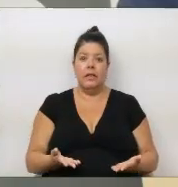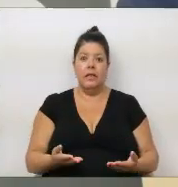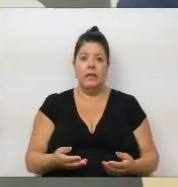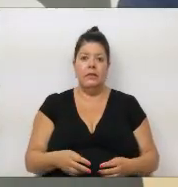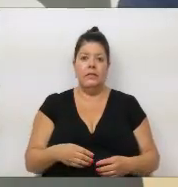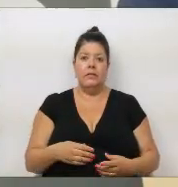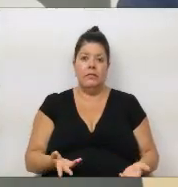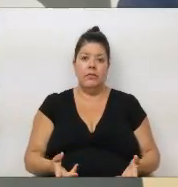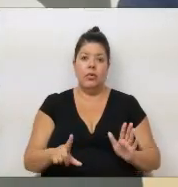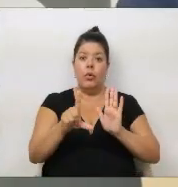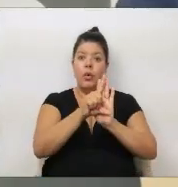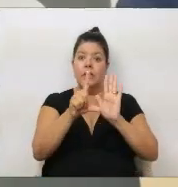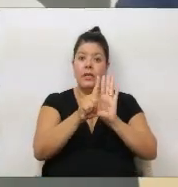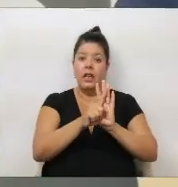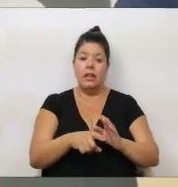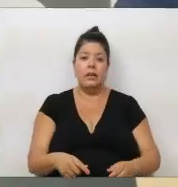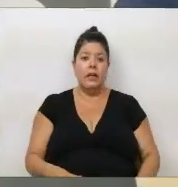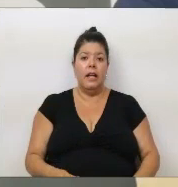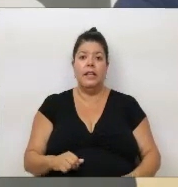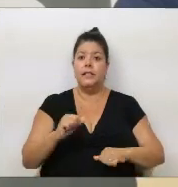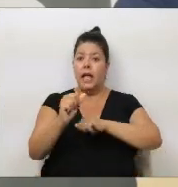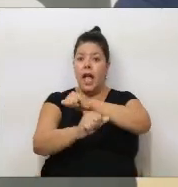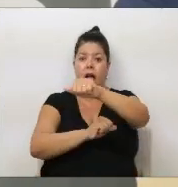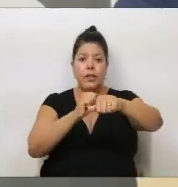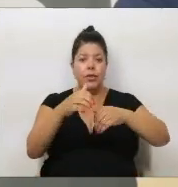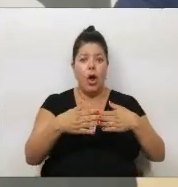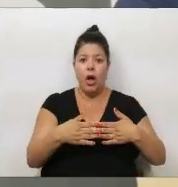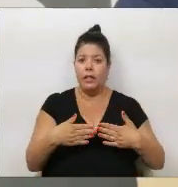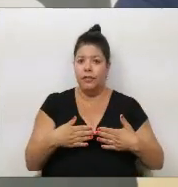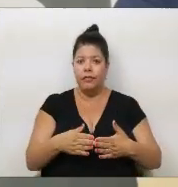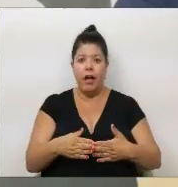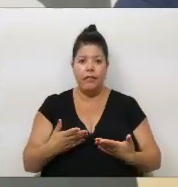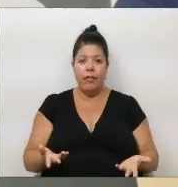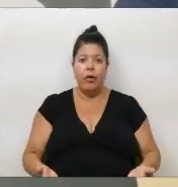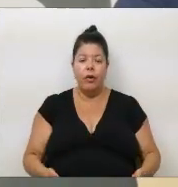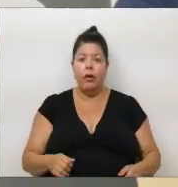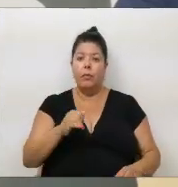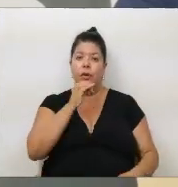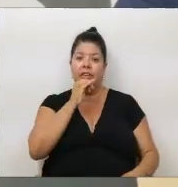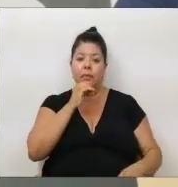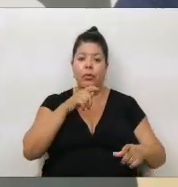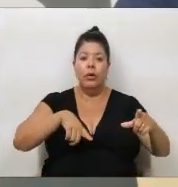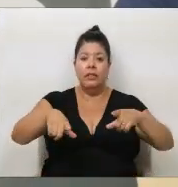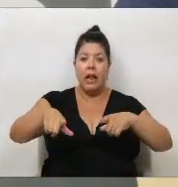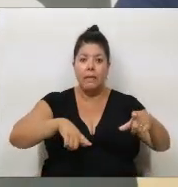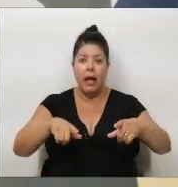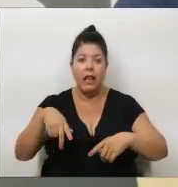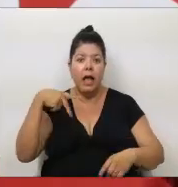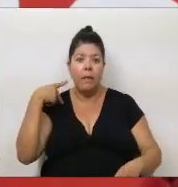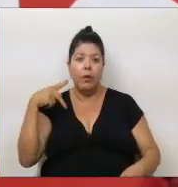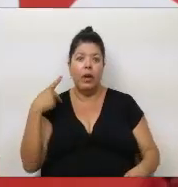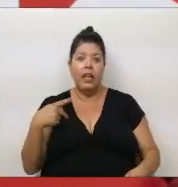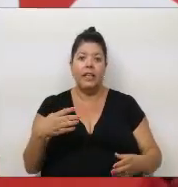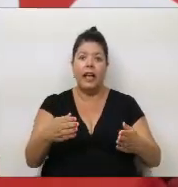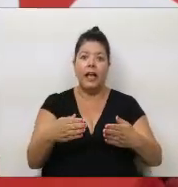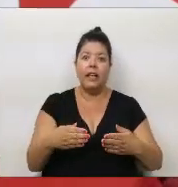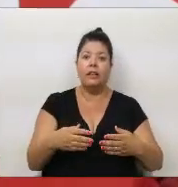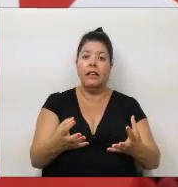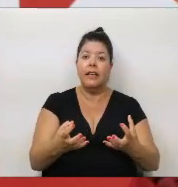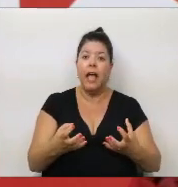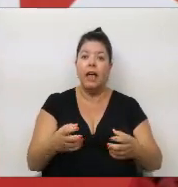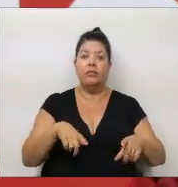para nós é fundamental. Sem troca de favores. Sem troca de favores, porque se a partir do momento que trocamos